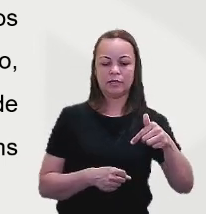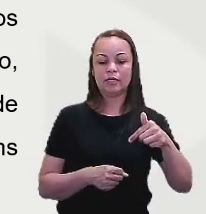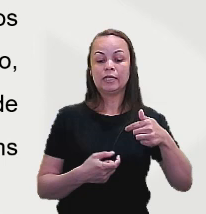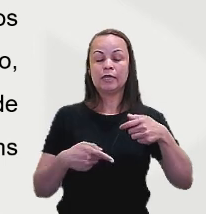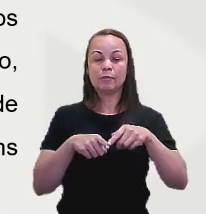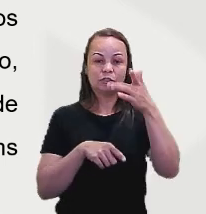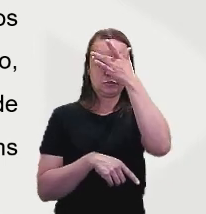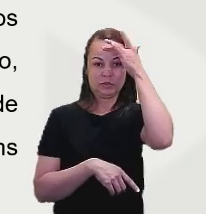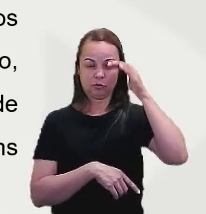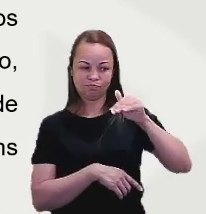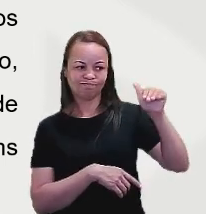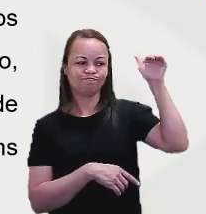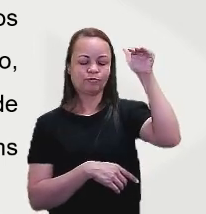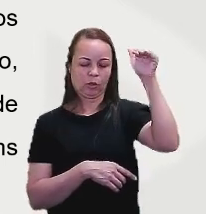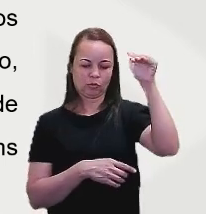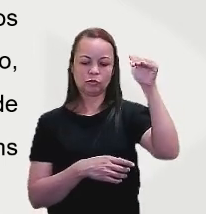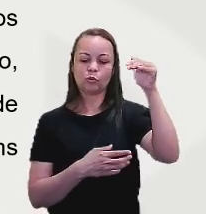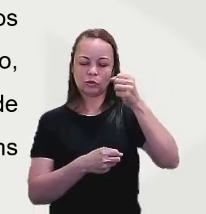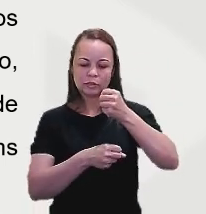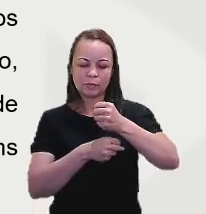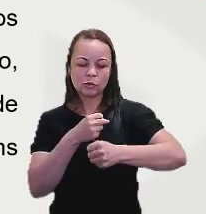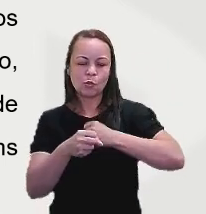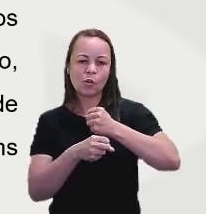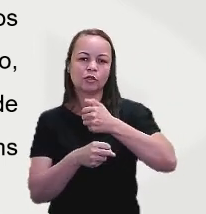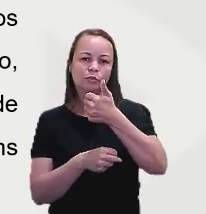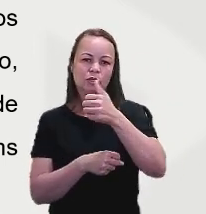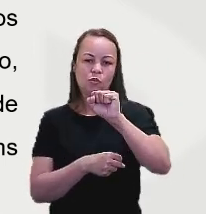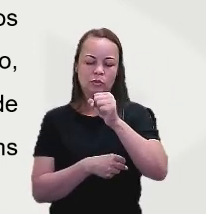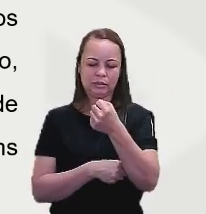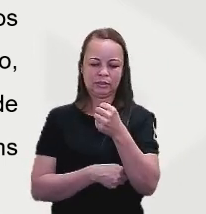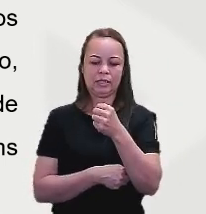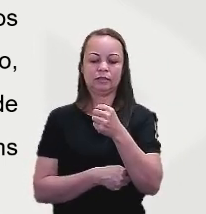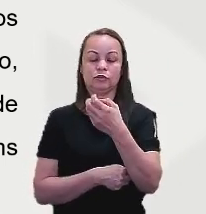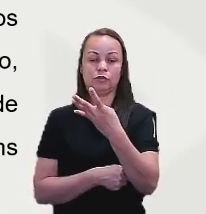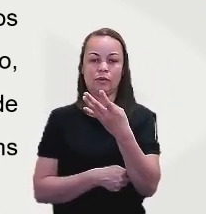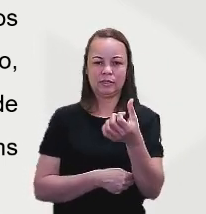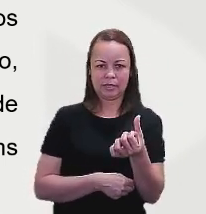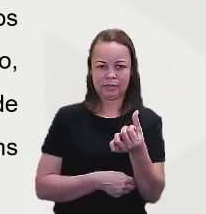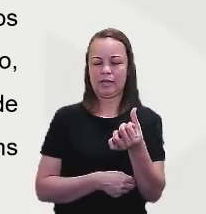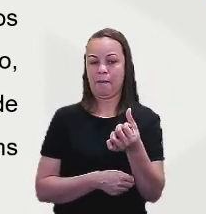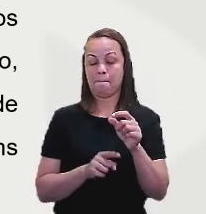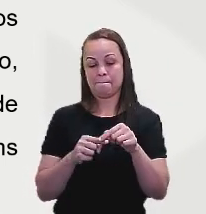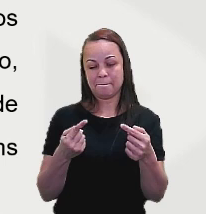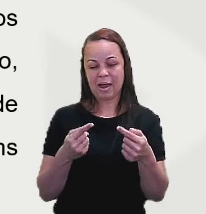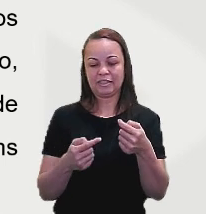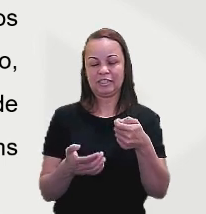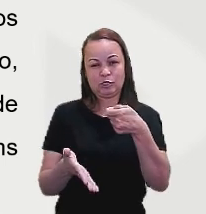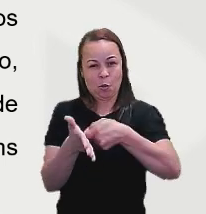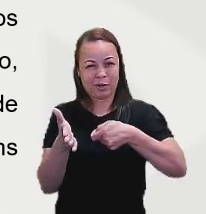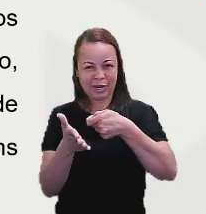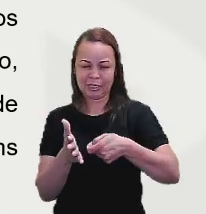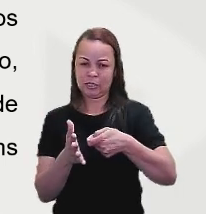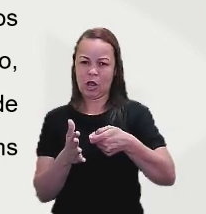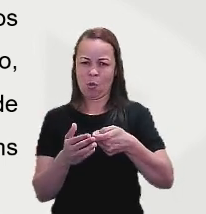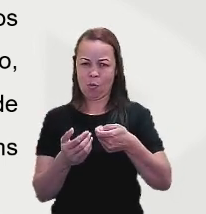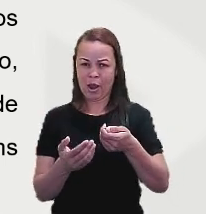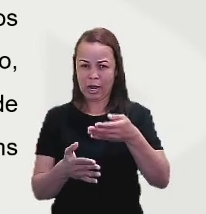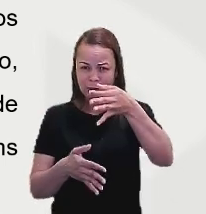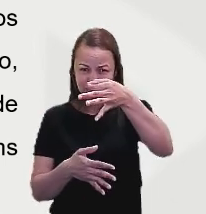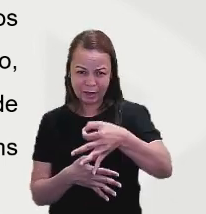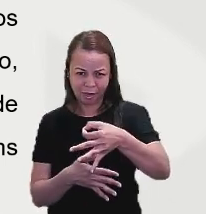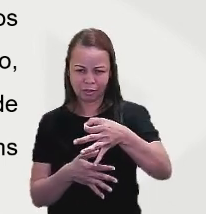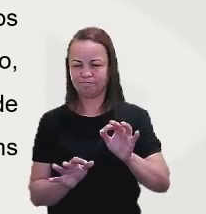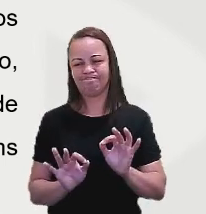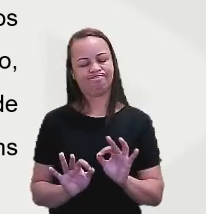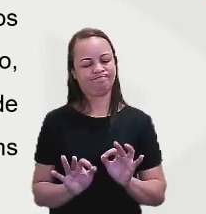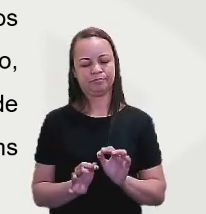essa resolução não era cumprida. Então, em junho de 1904, Oswaldo Cruz motivou o